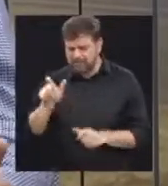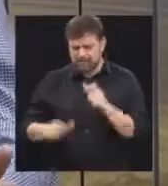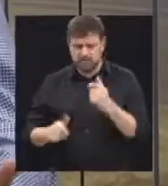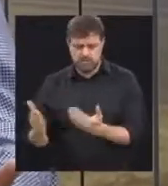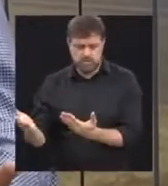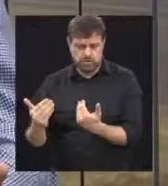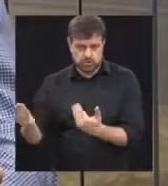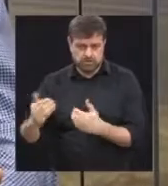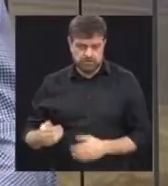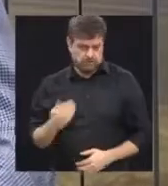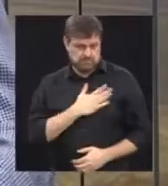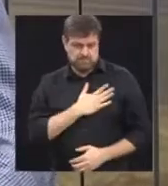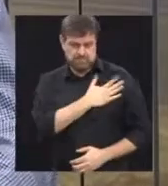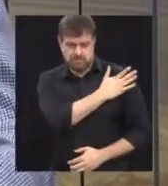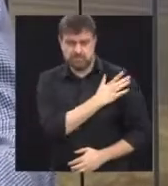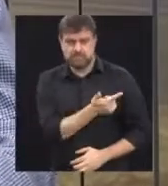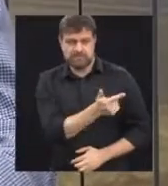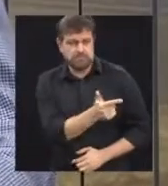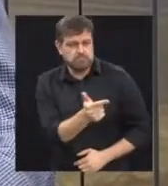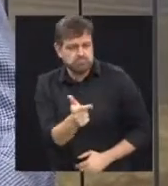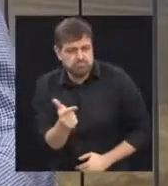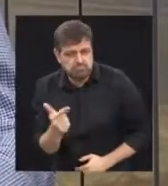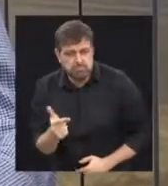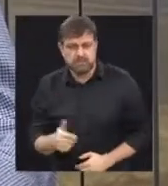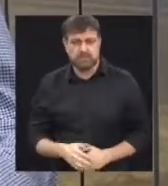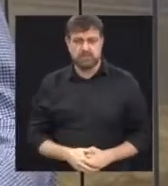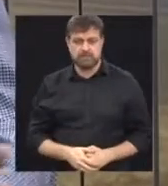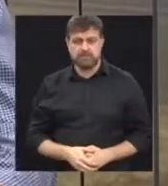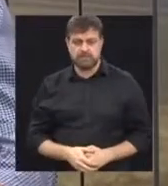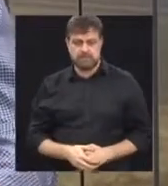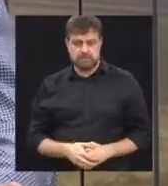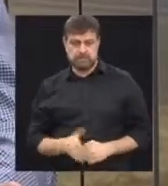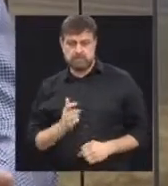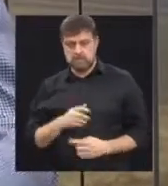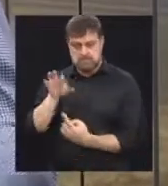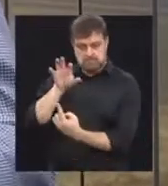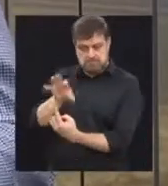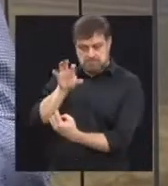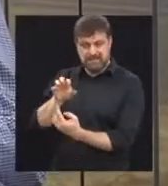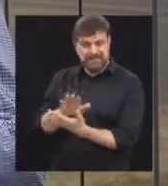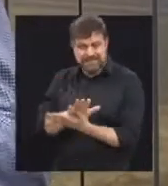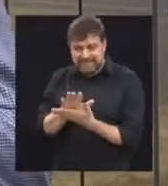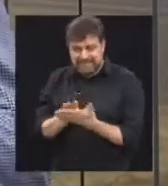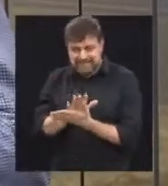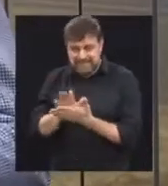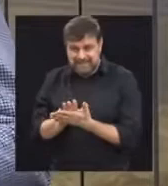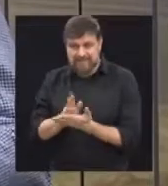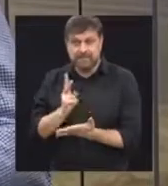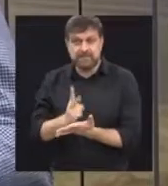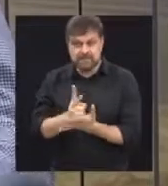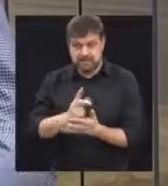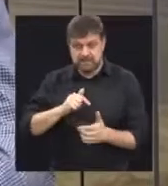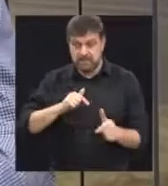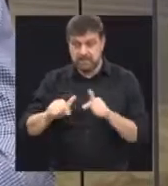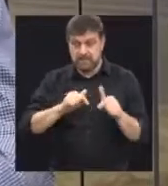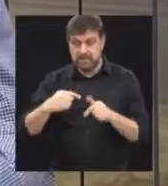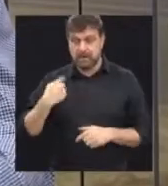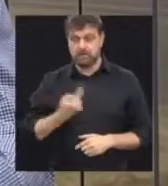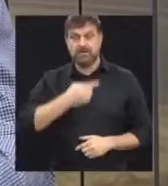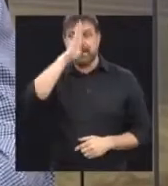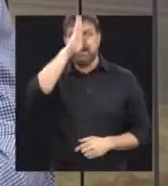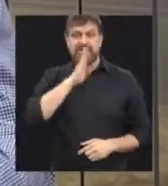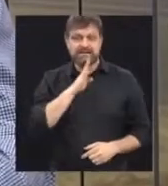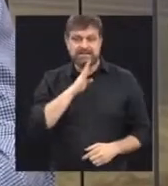maneira indiscriminada, sem nenhum preconceito, sem nenhum viés, absolutamente gratuito. A nossa